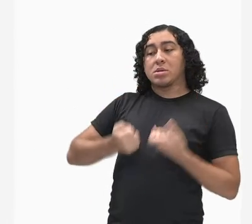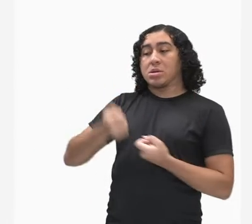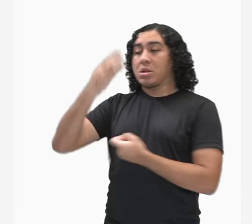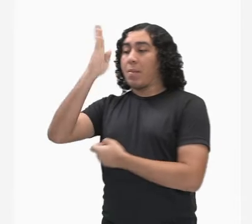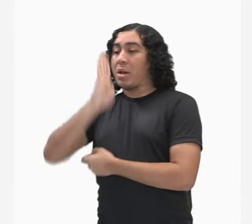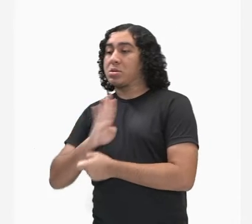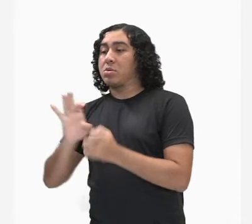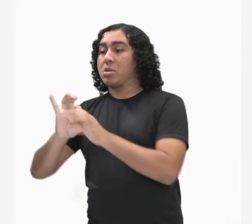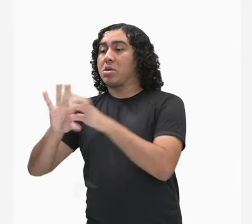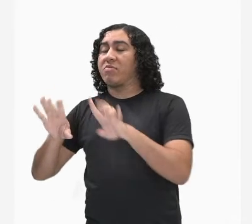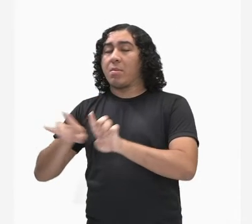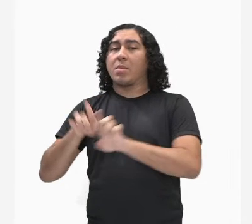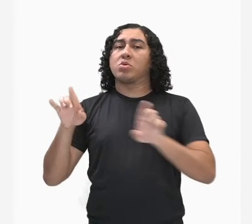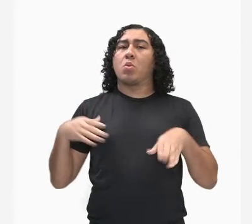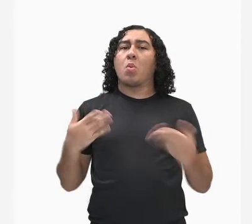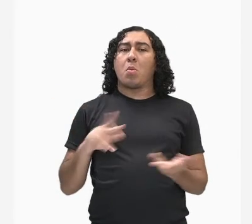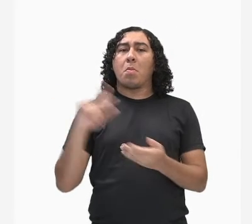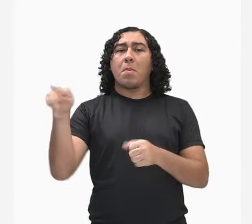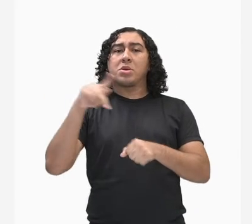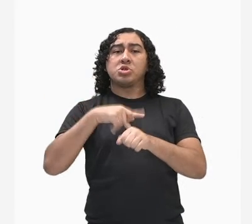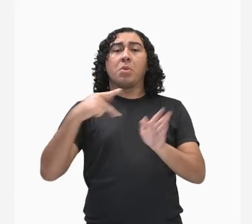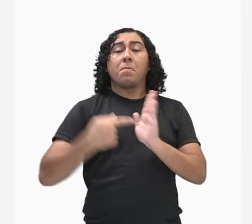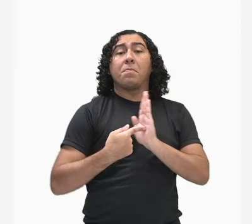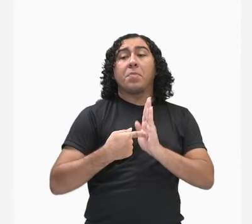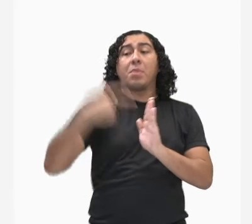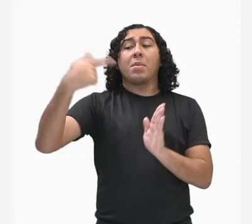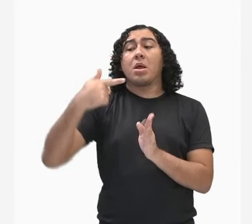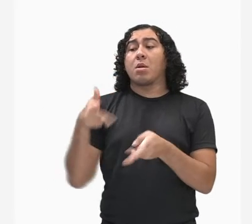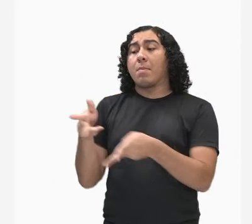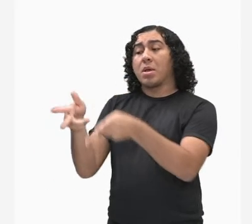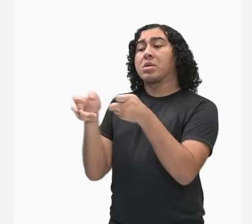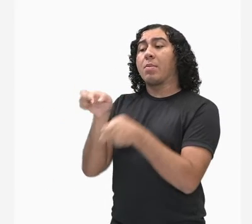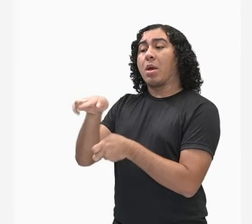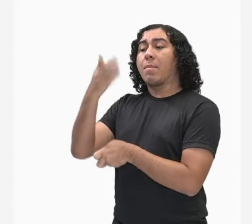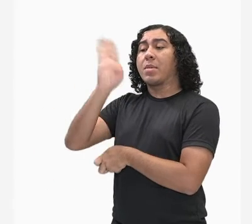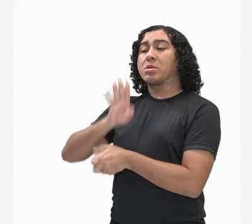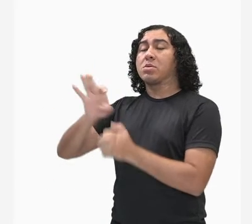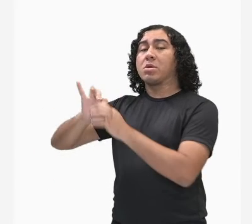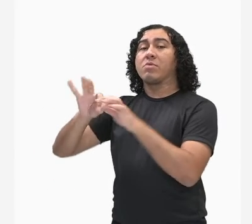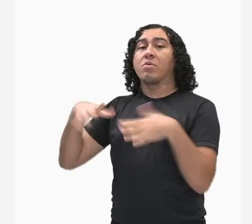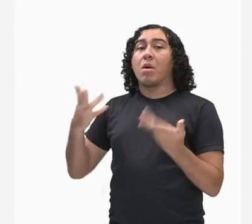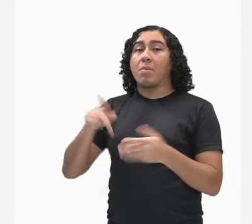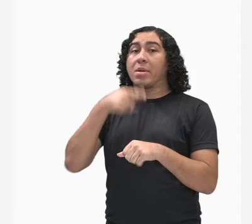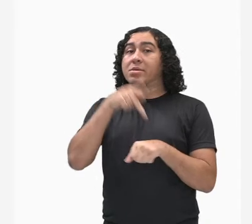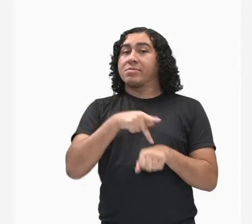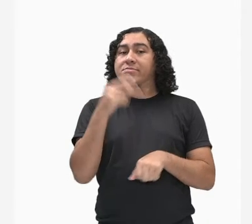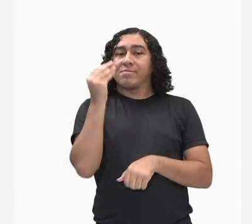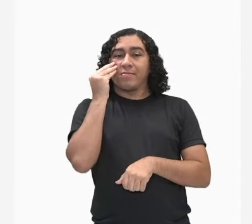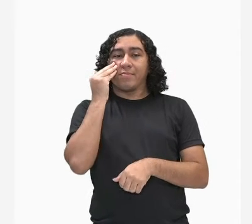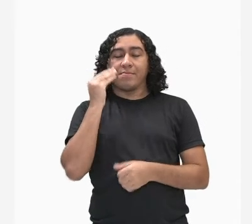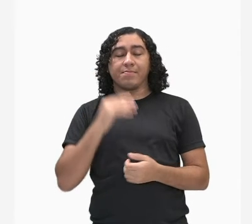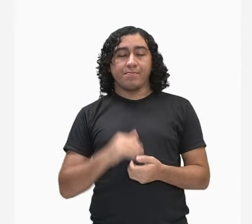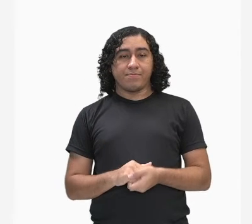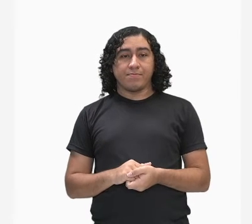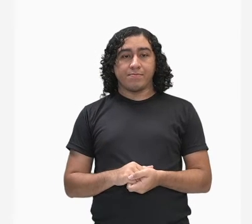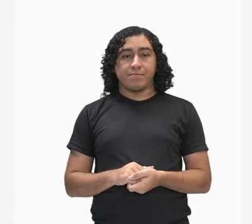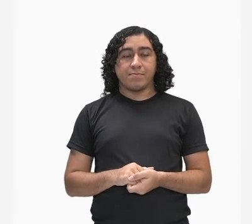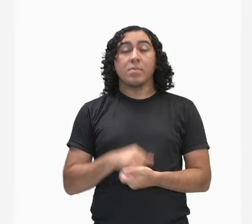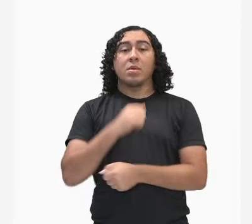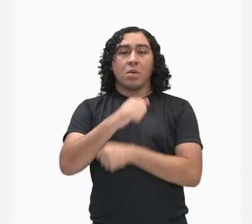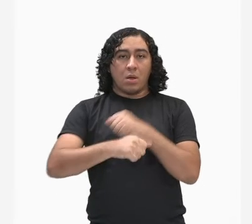acontecer? Qual é o país que vai primeiro reconhecer a independência do Brasil? Vamos lá? Então vejam lá.